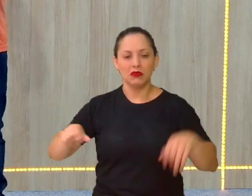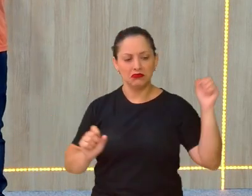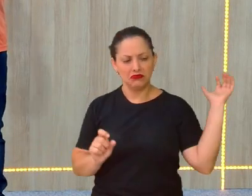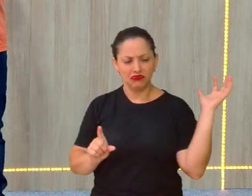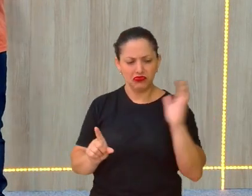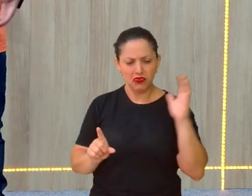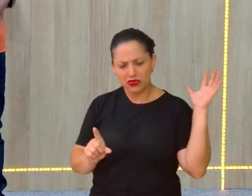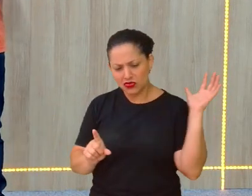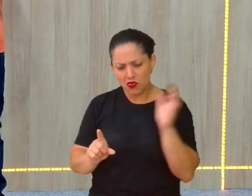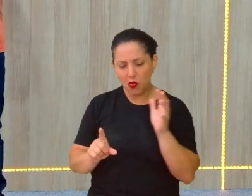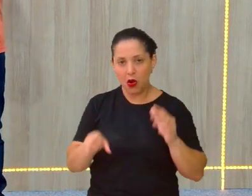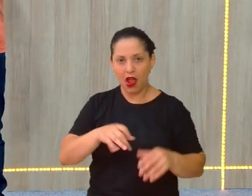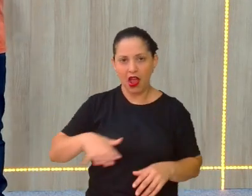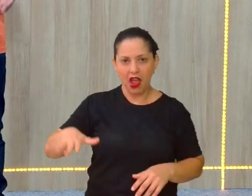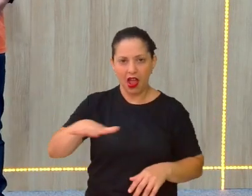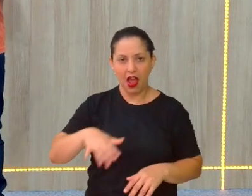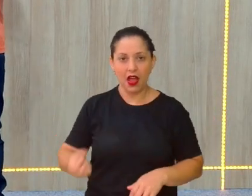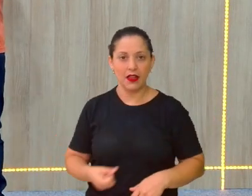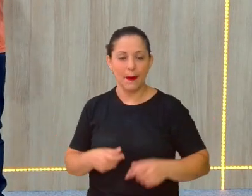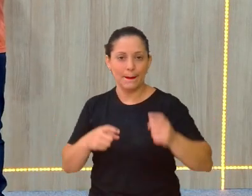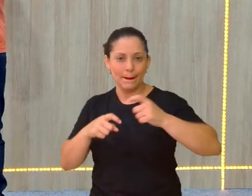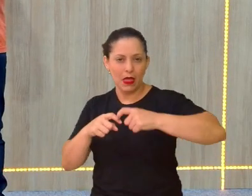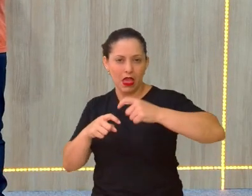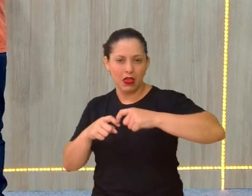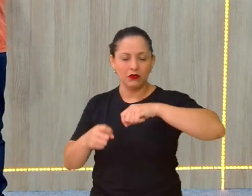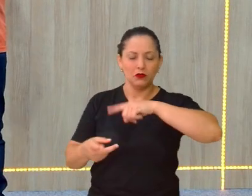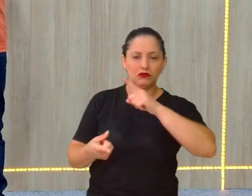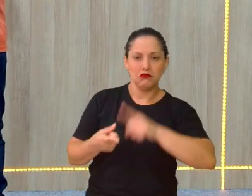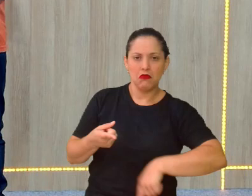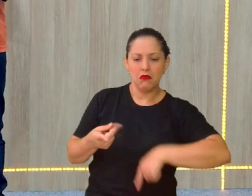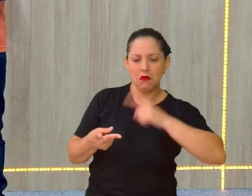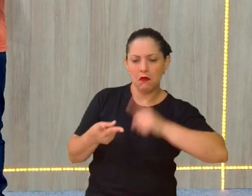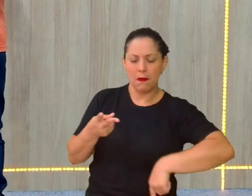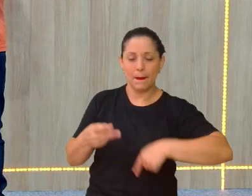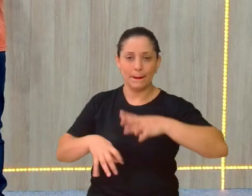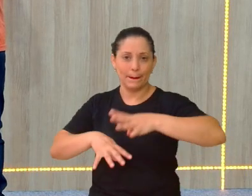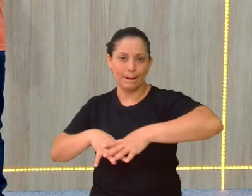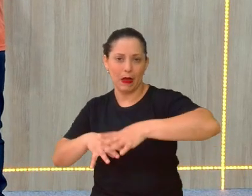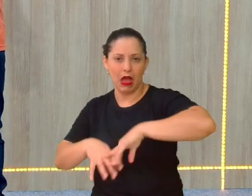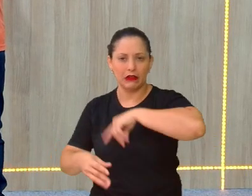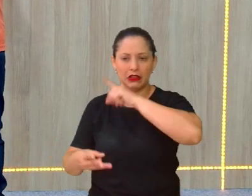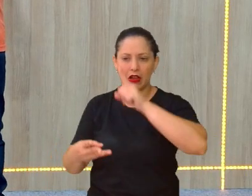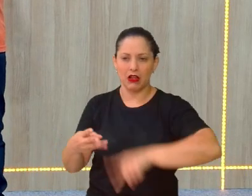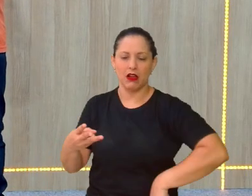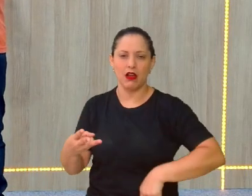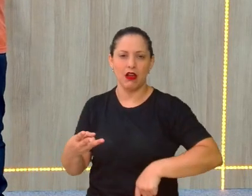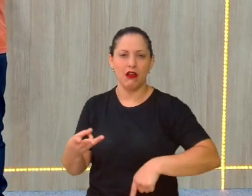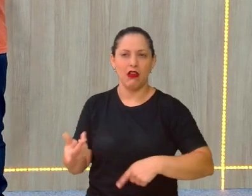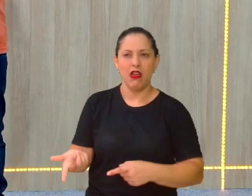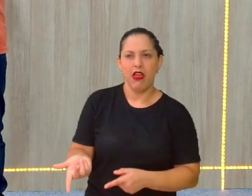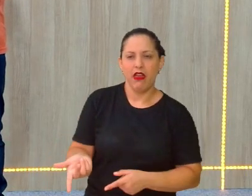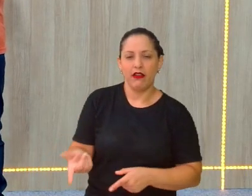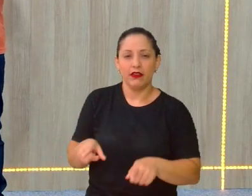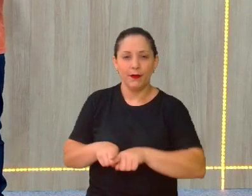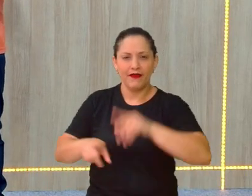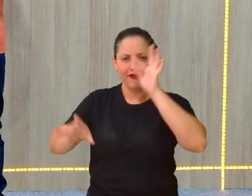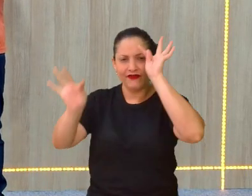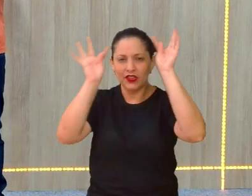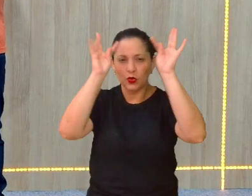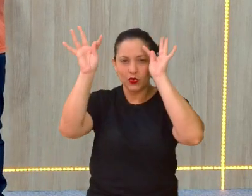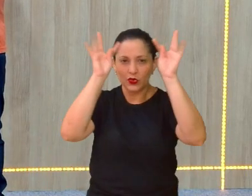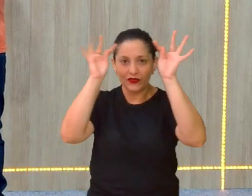campo da medicina, da matemática, da geometria, da